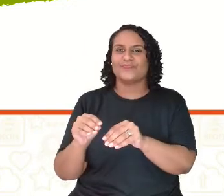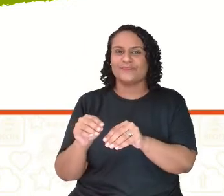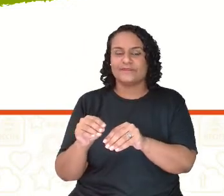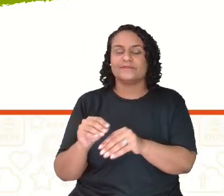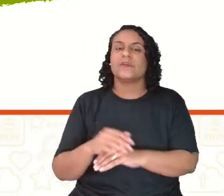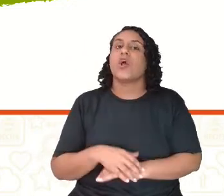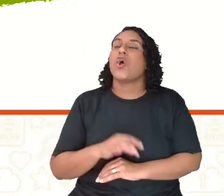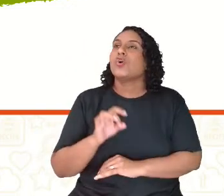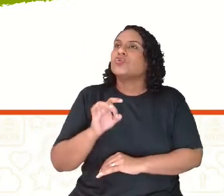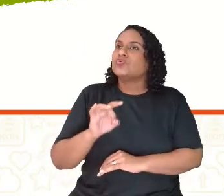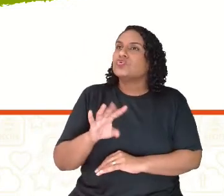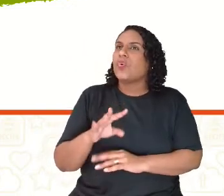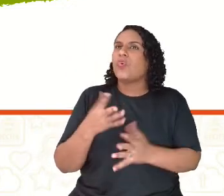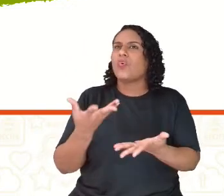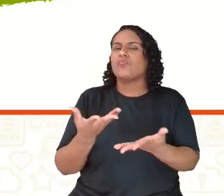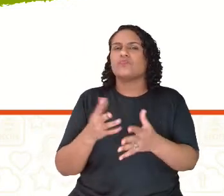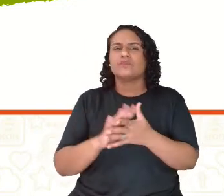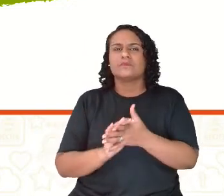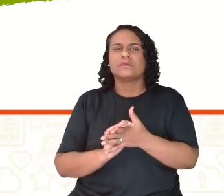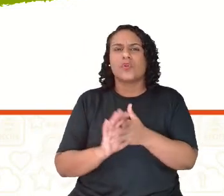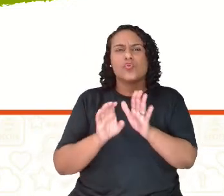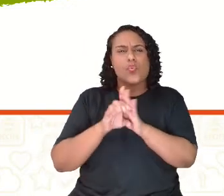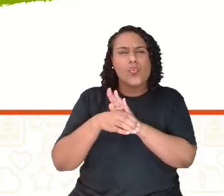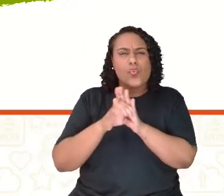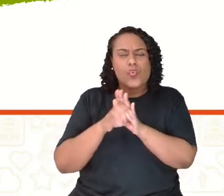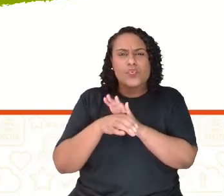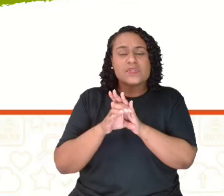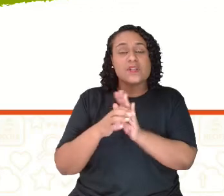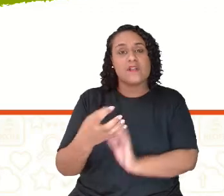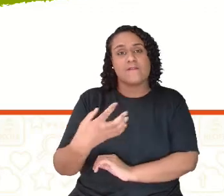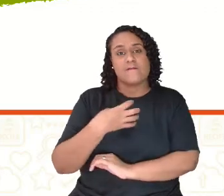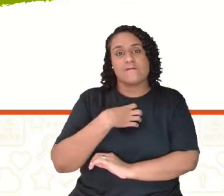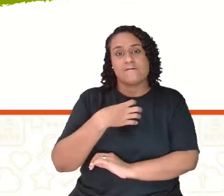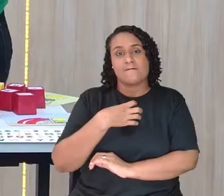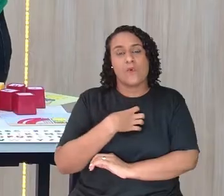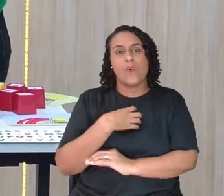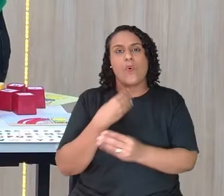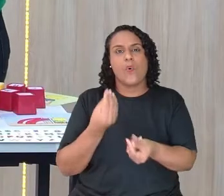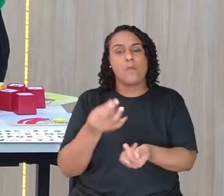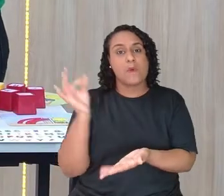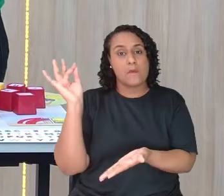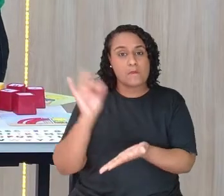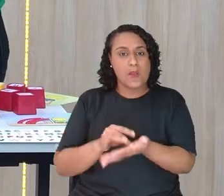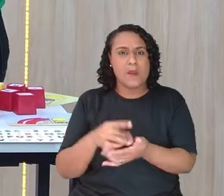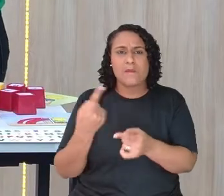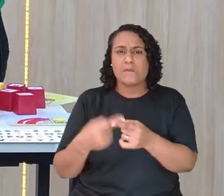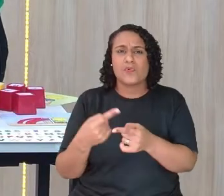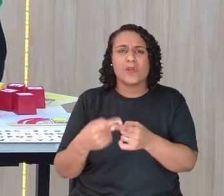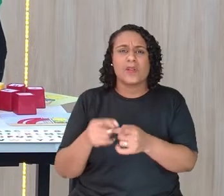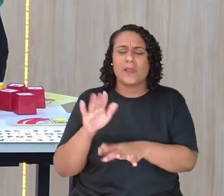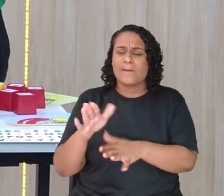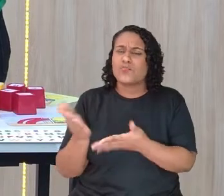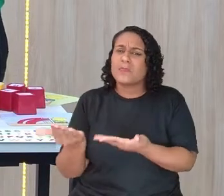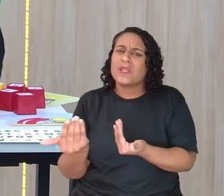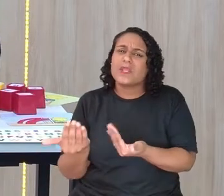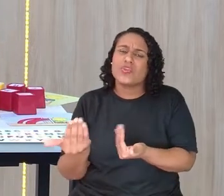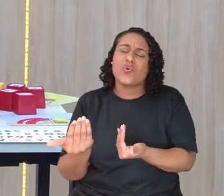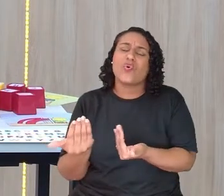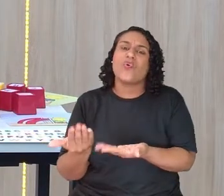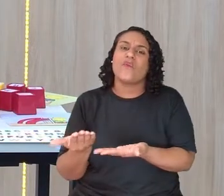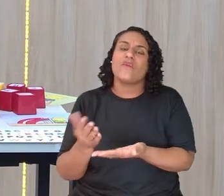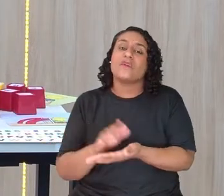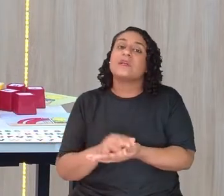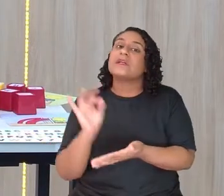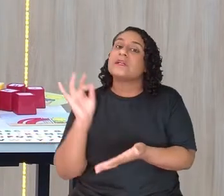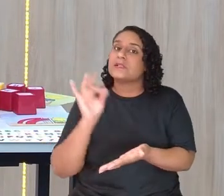Ele só não tem a definição de maneira concreta, porque ele é muito pequenininho ainda. Concreta